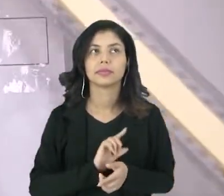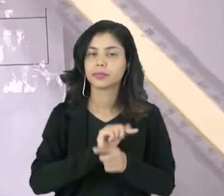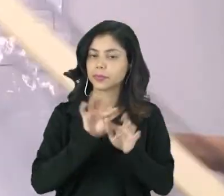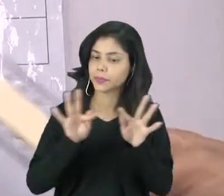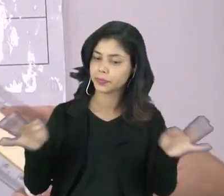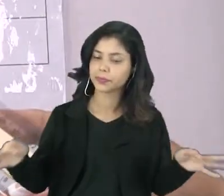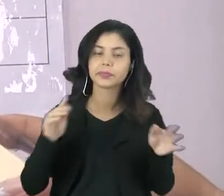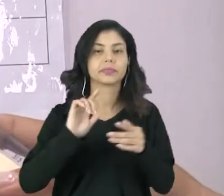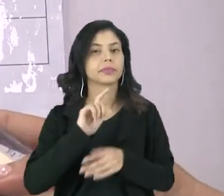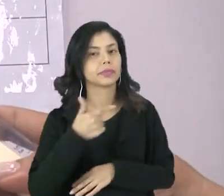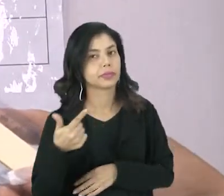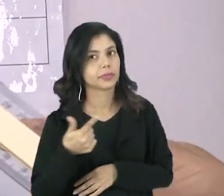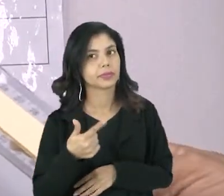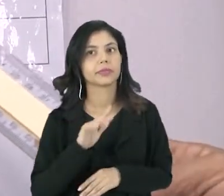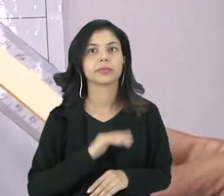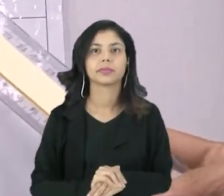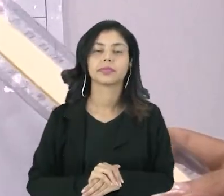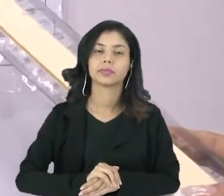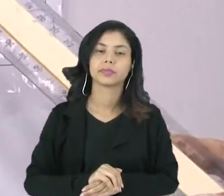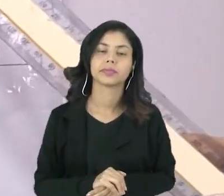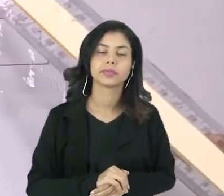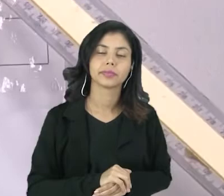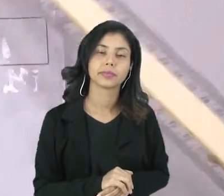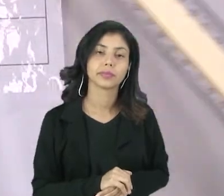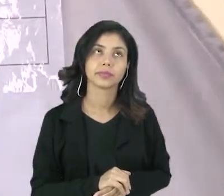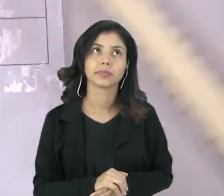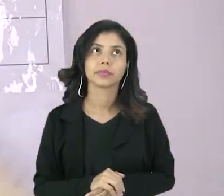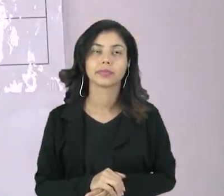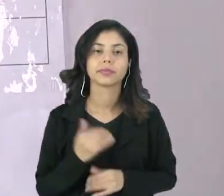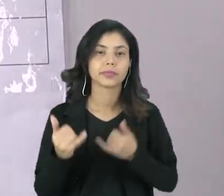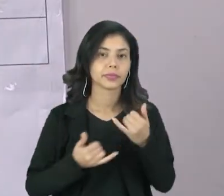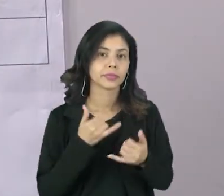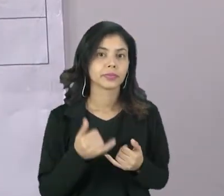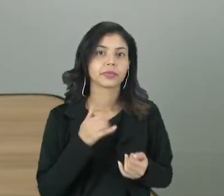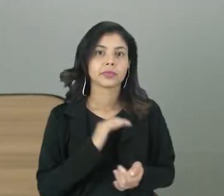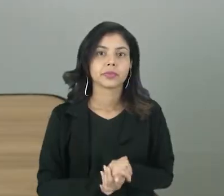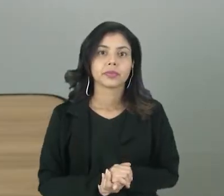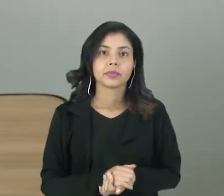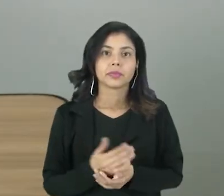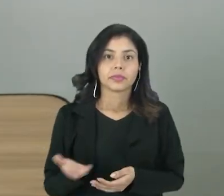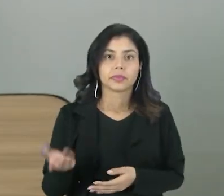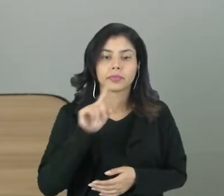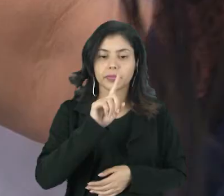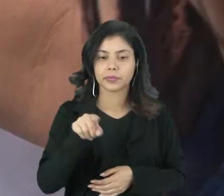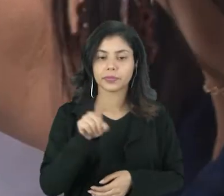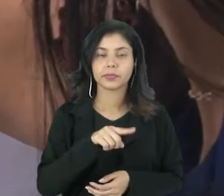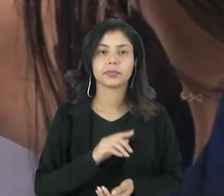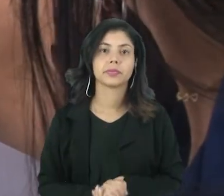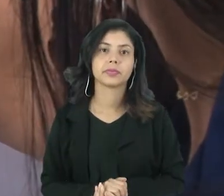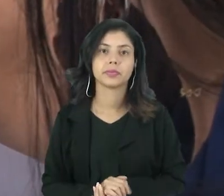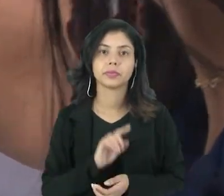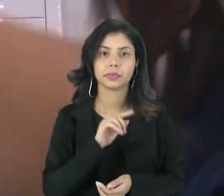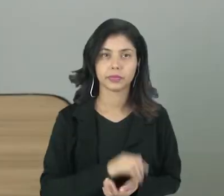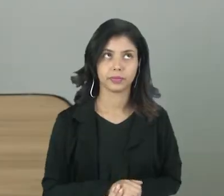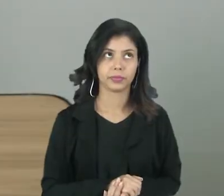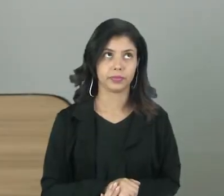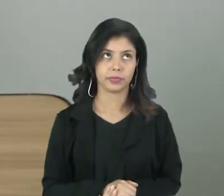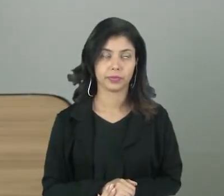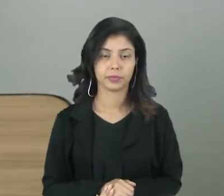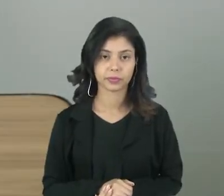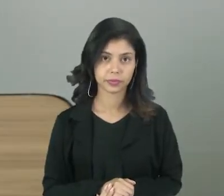segunda opção o menino guardou os brinquedos Então vamos marcar um